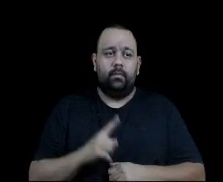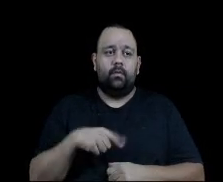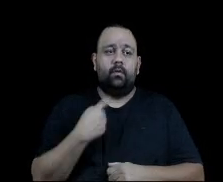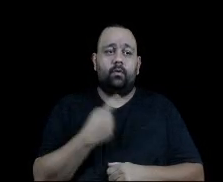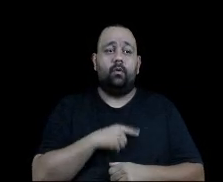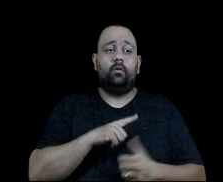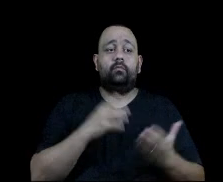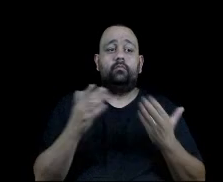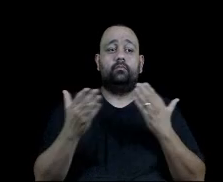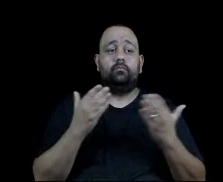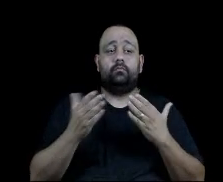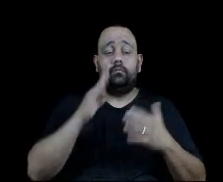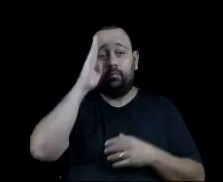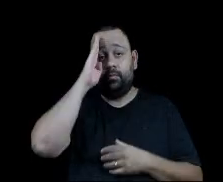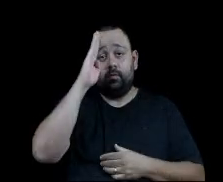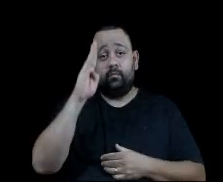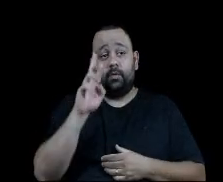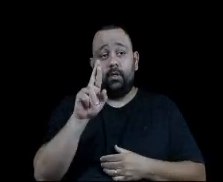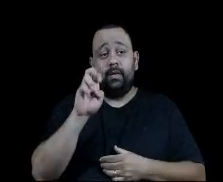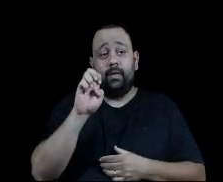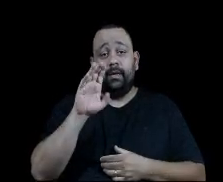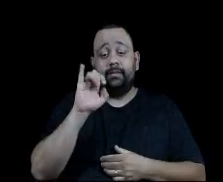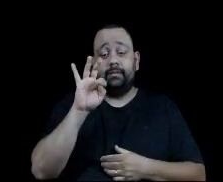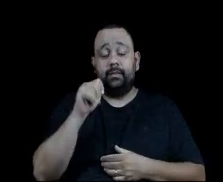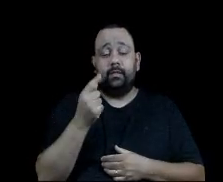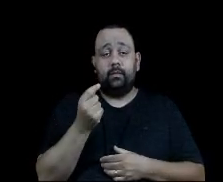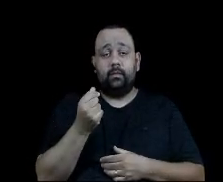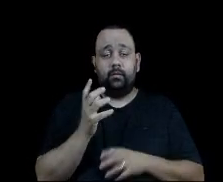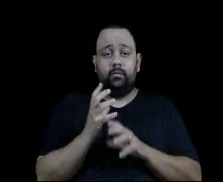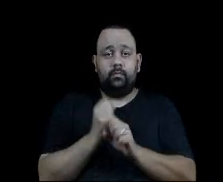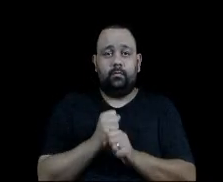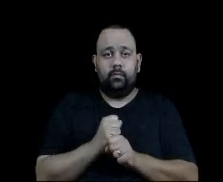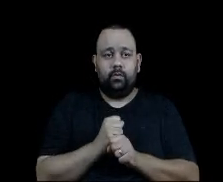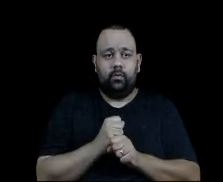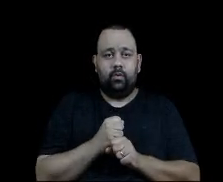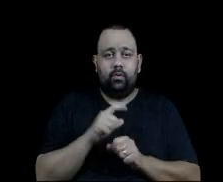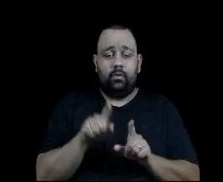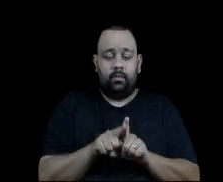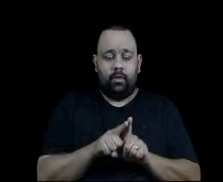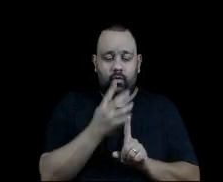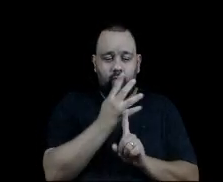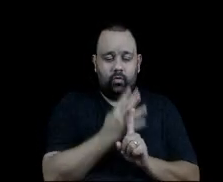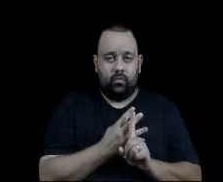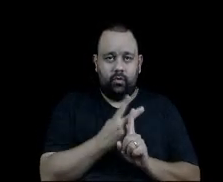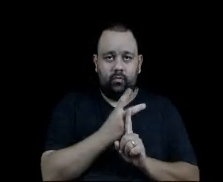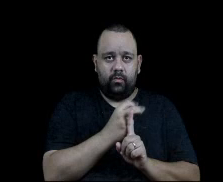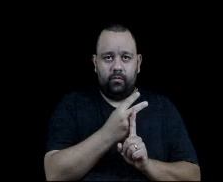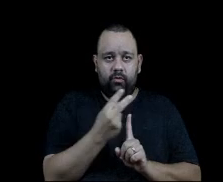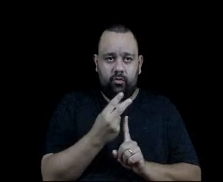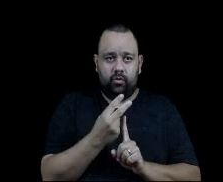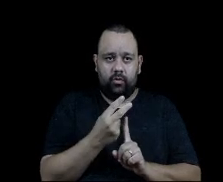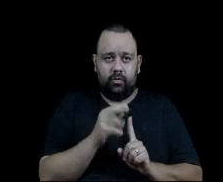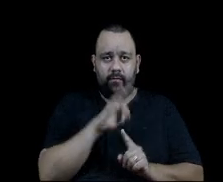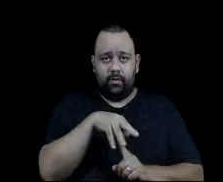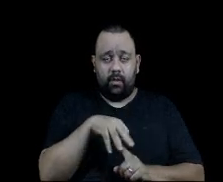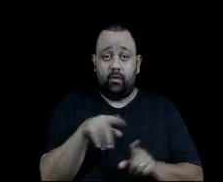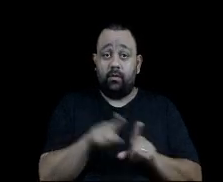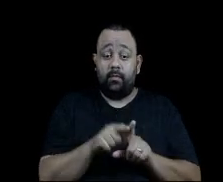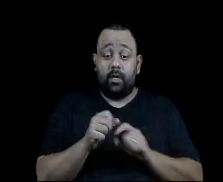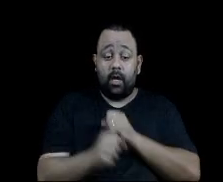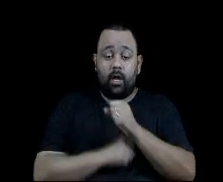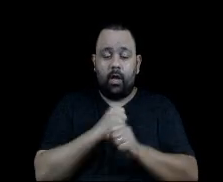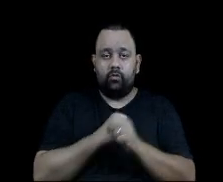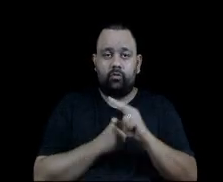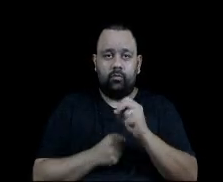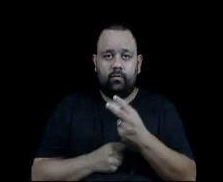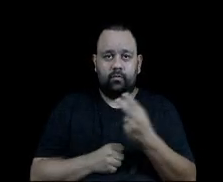A gente tem com isso o comparativo das principais receitas no quadrimestre e também anual. Então,